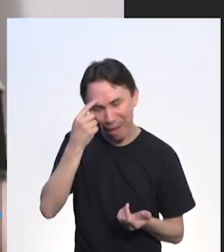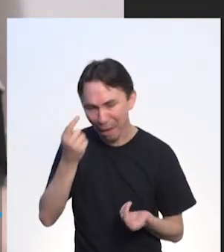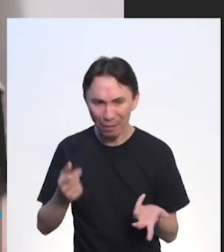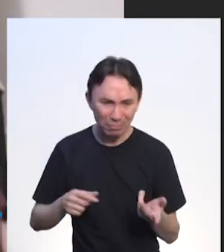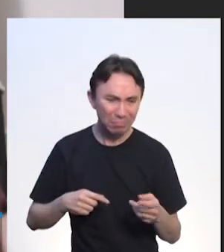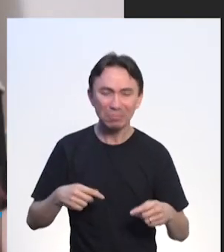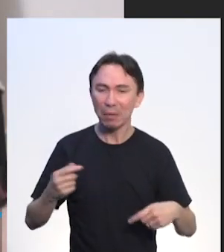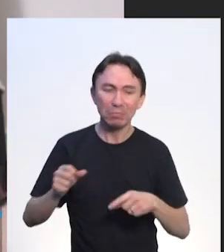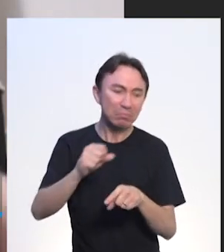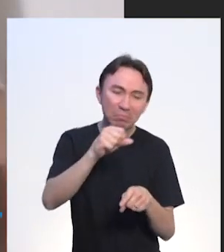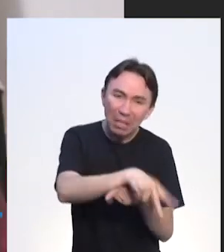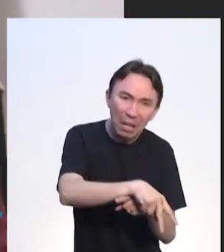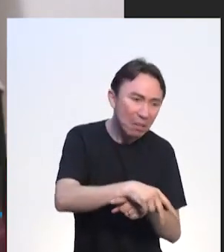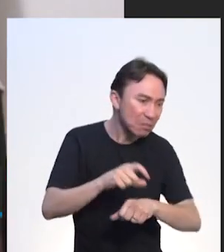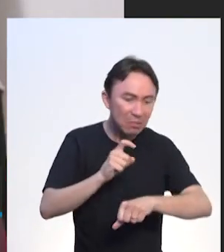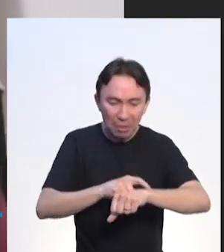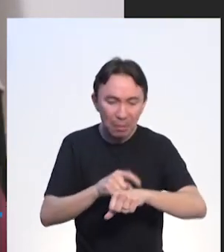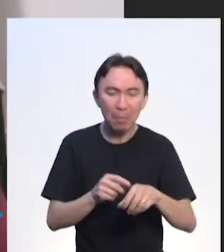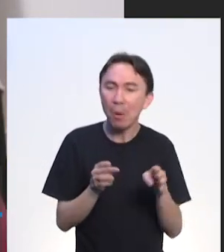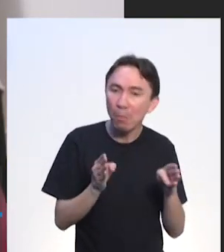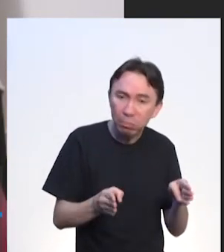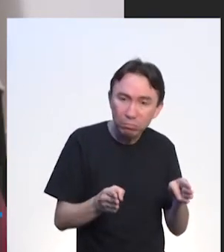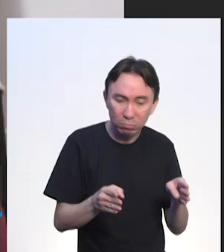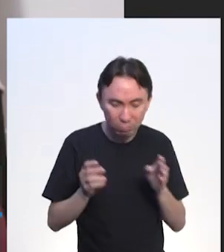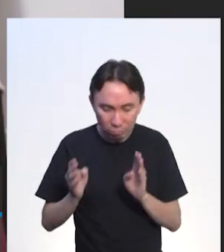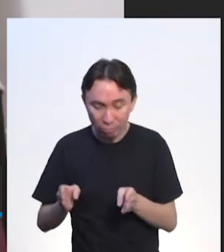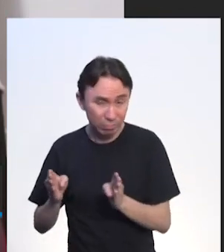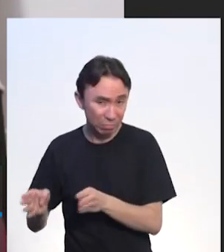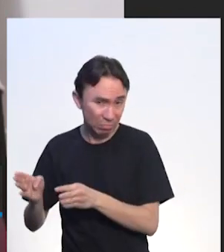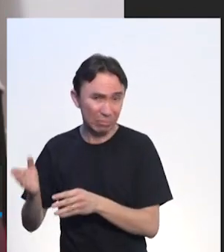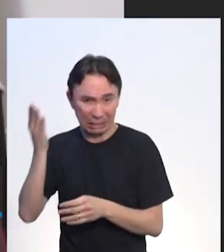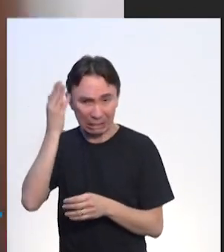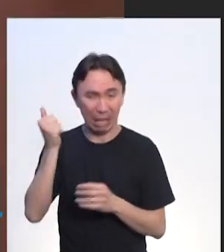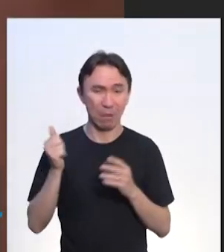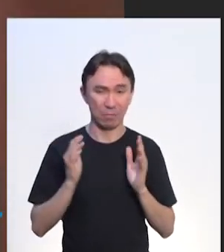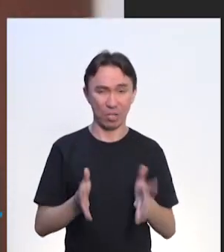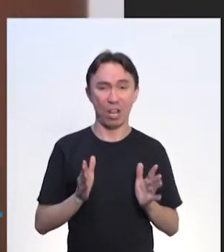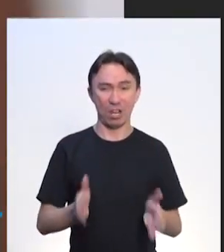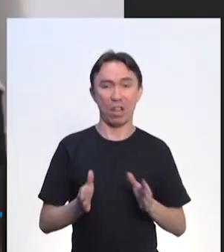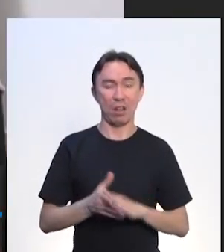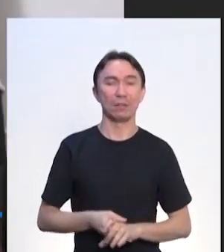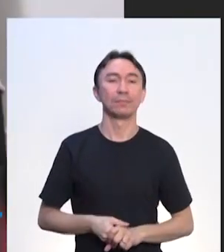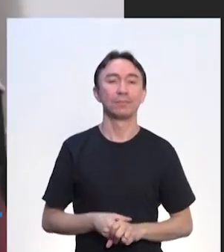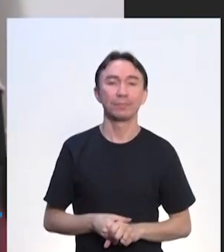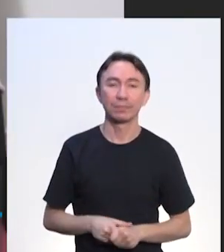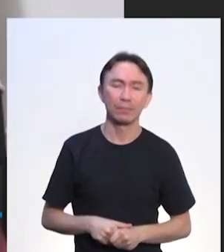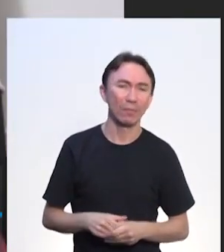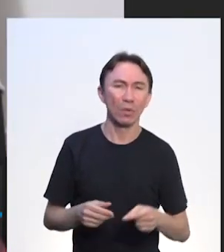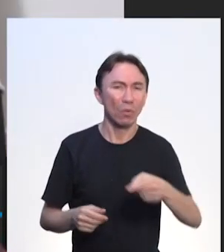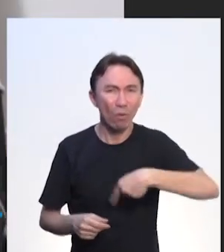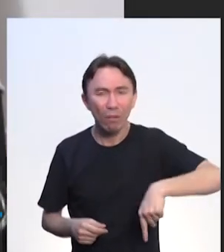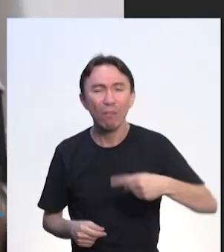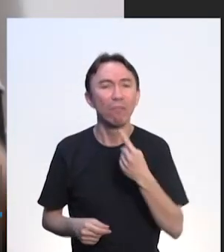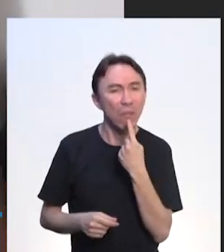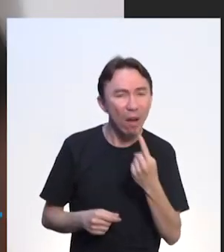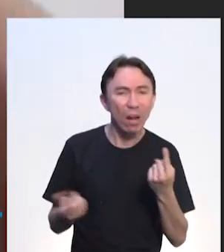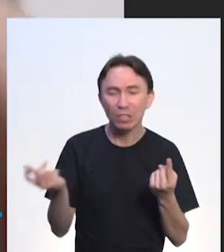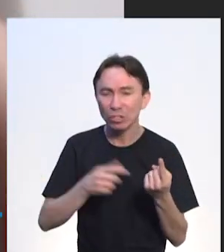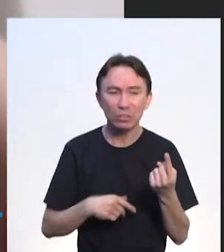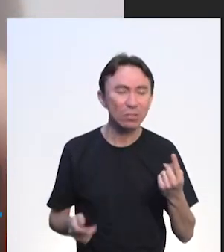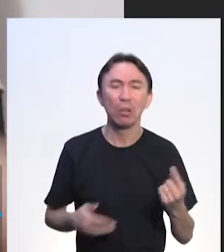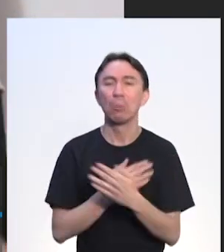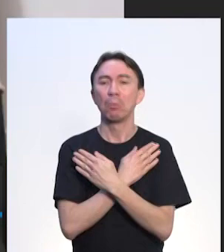mundo já imagina. E aí, a gente está falando sobre esses tipos de